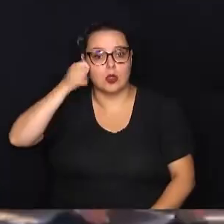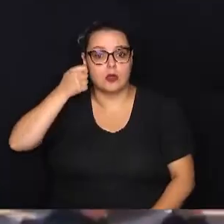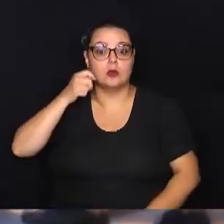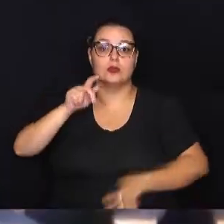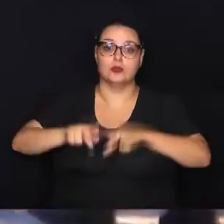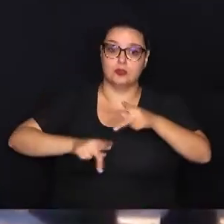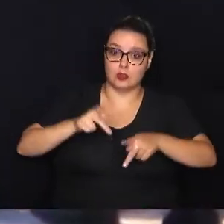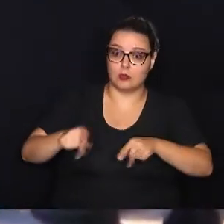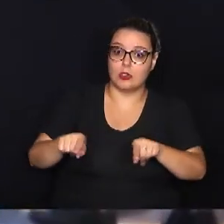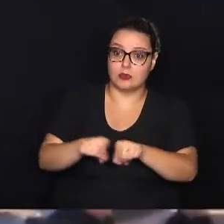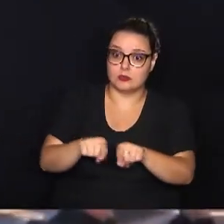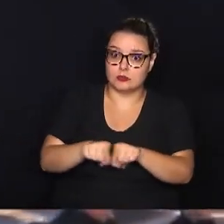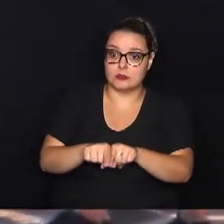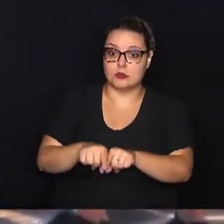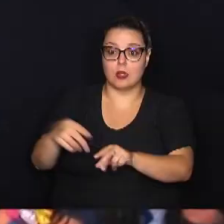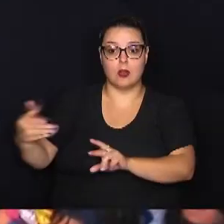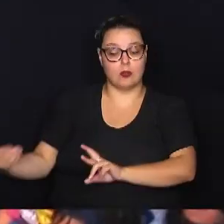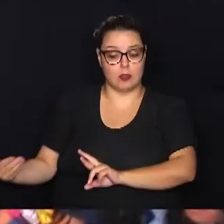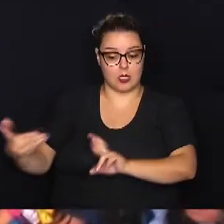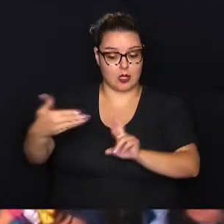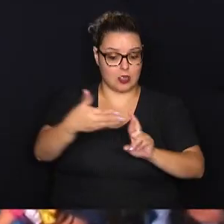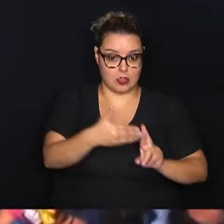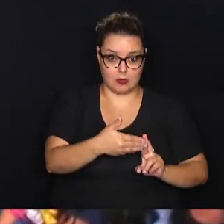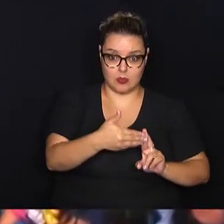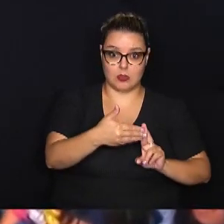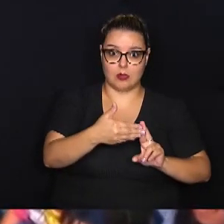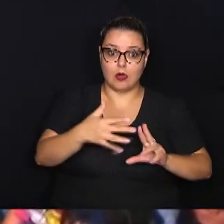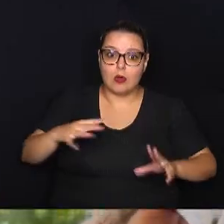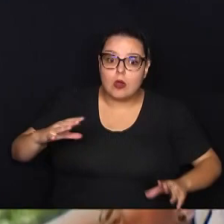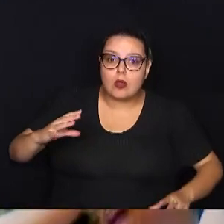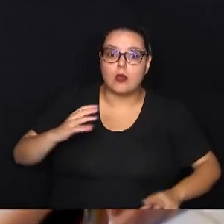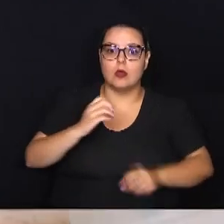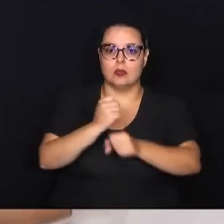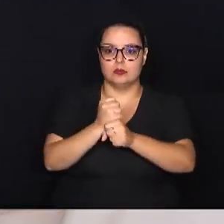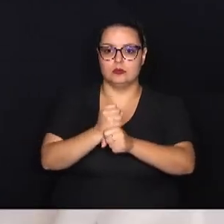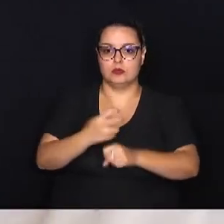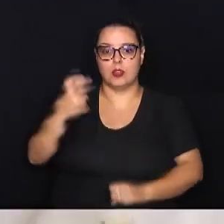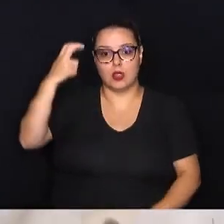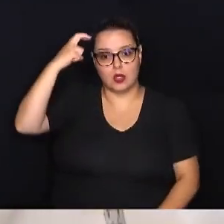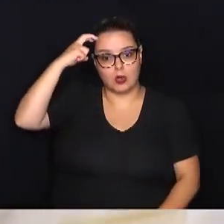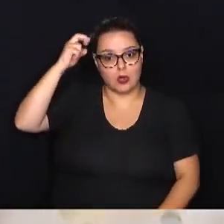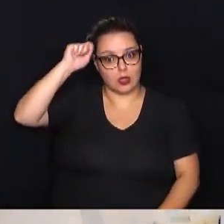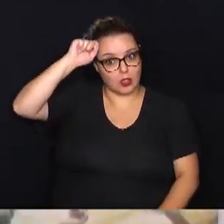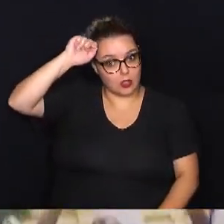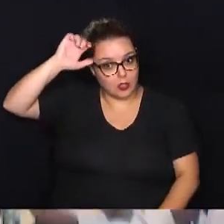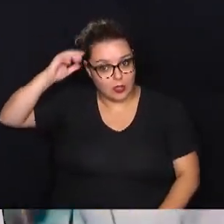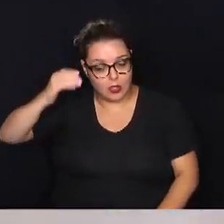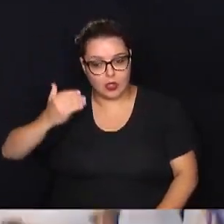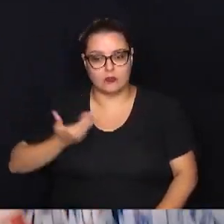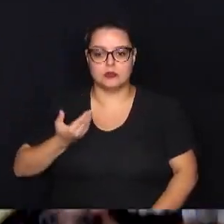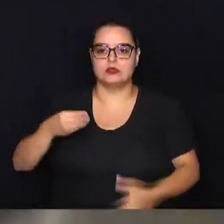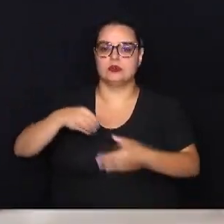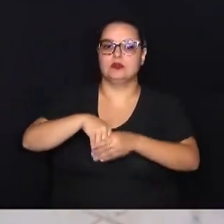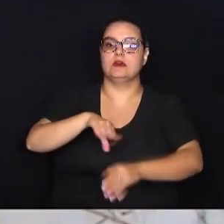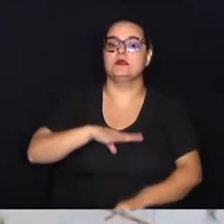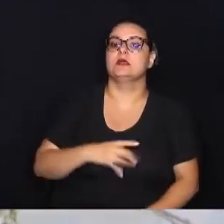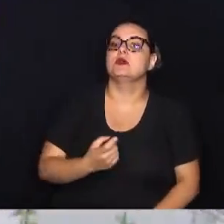popular, sendo uma referência agregadora da cultura afro-brasileira dentro da cidade de